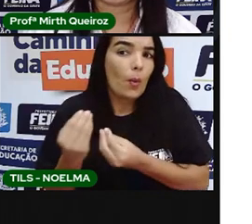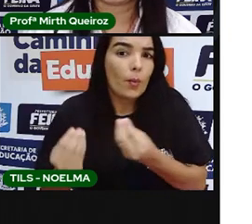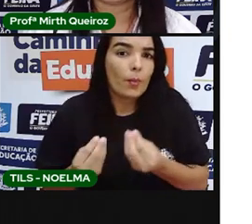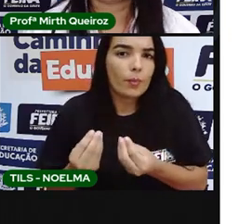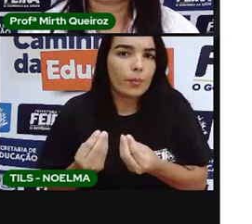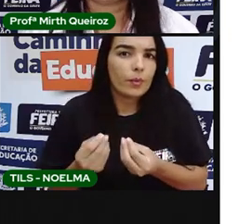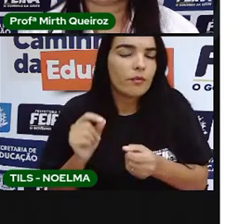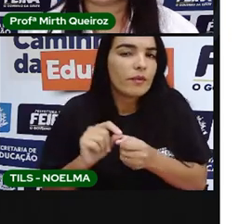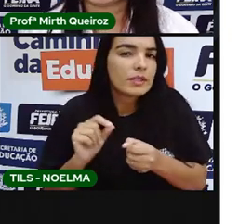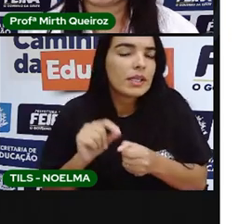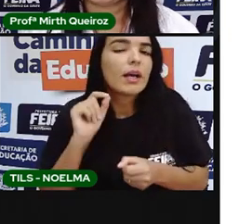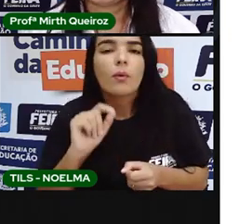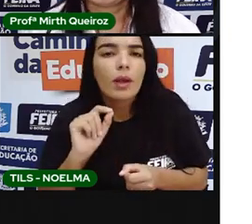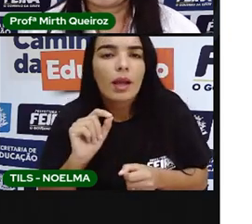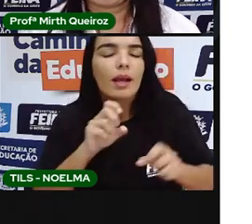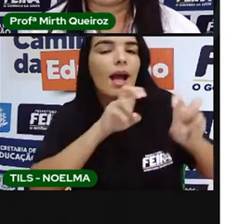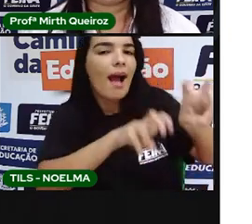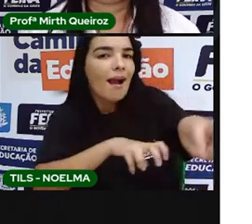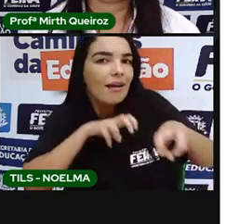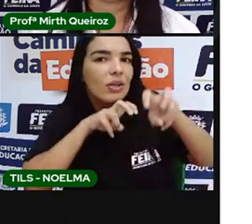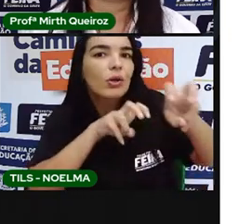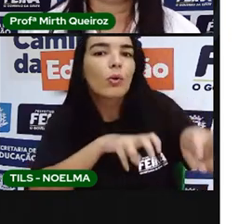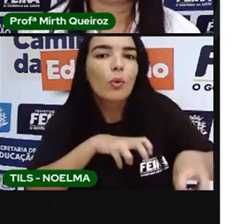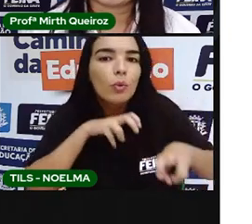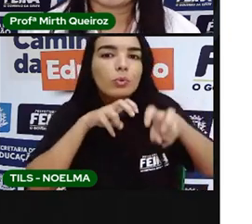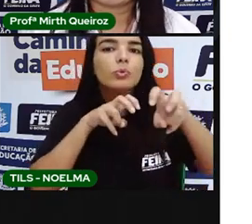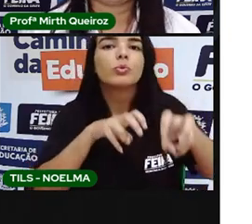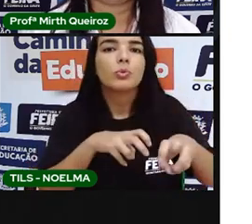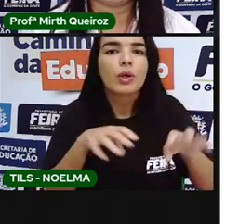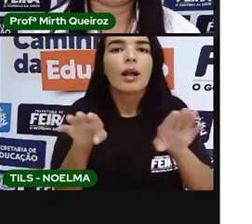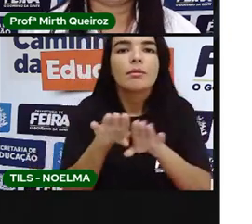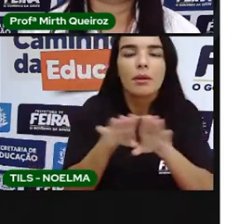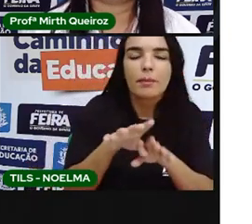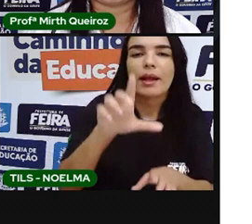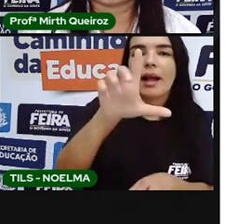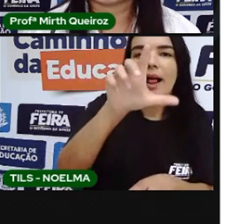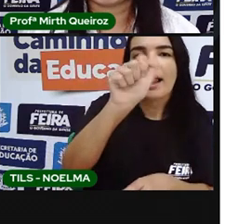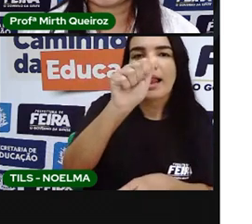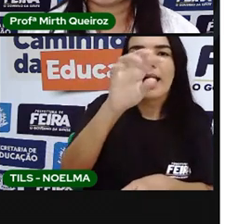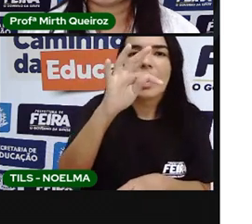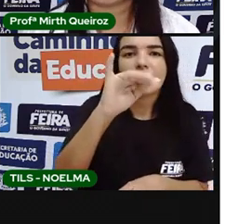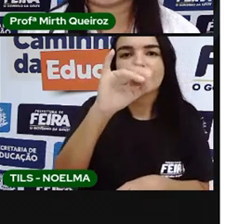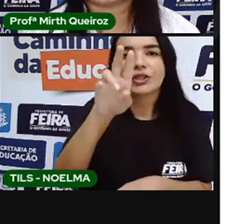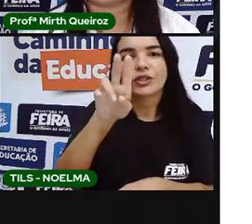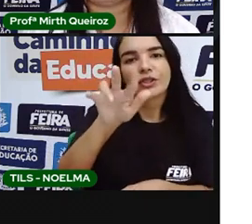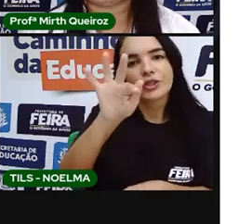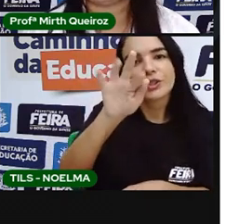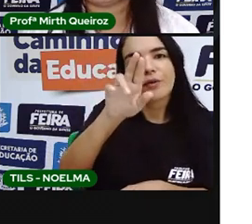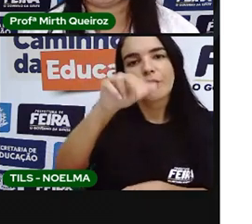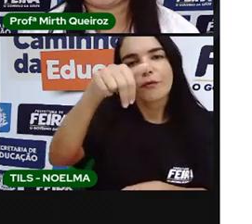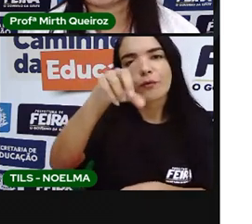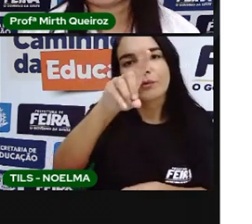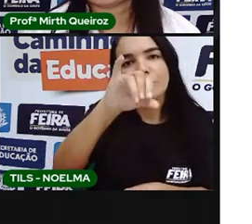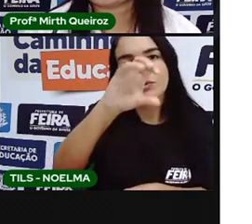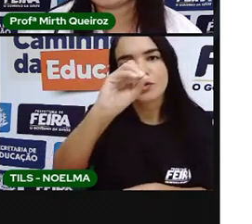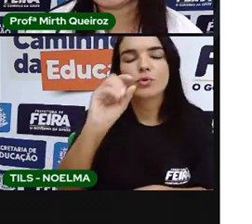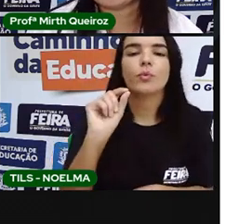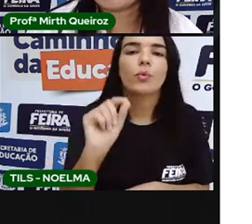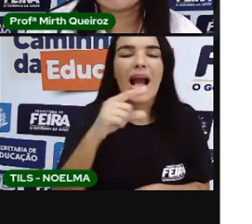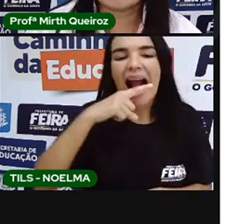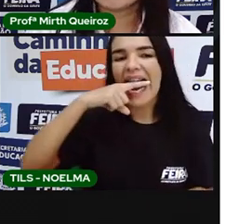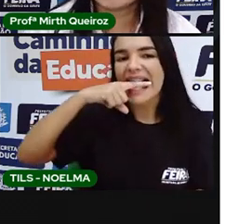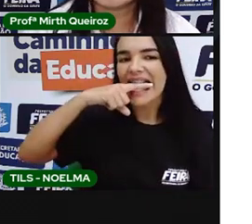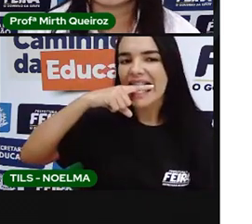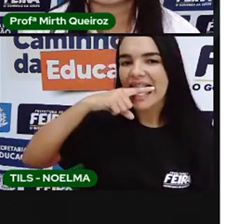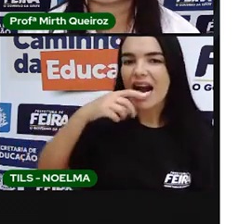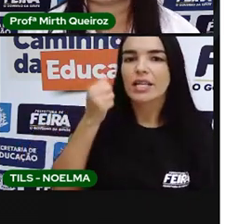a Agricultura eo latifúndio né A primeira dura a minha foi a cama já que a gente viu que deu uma